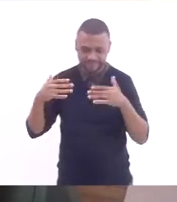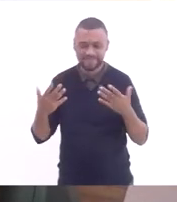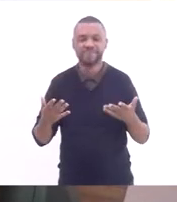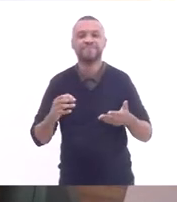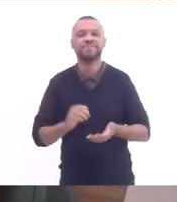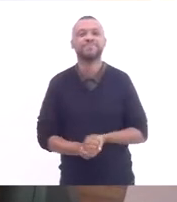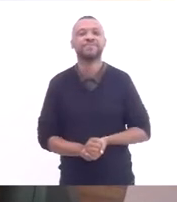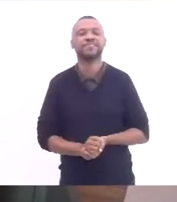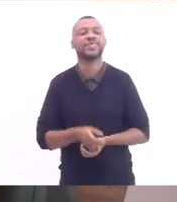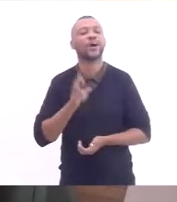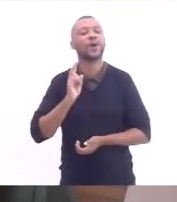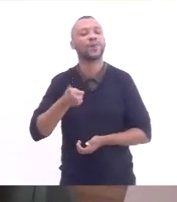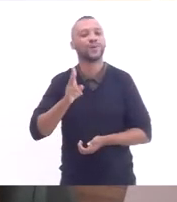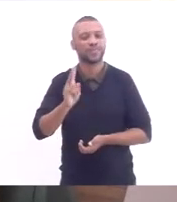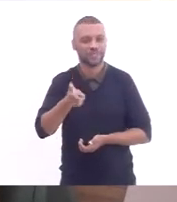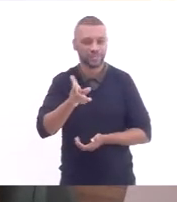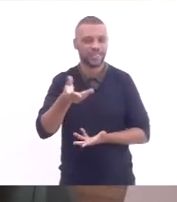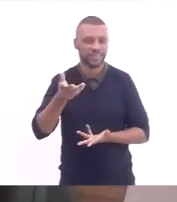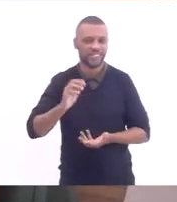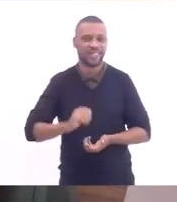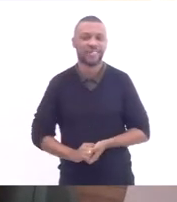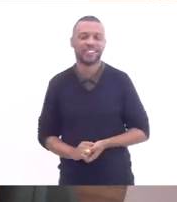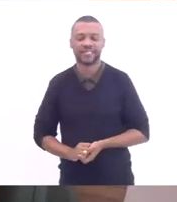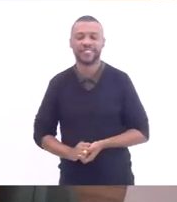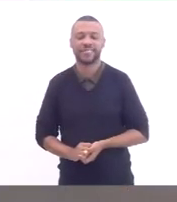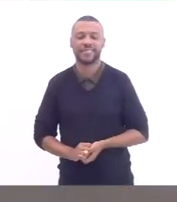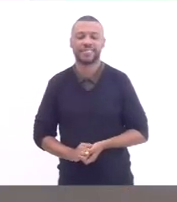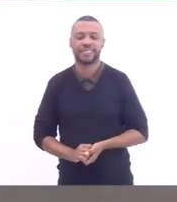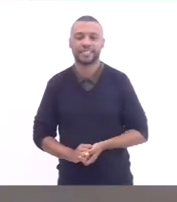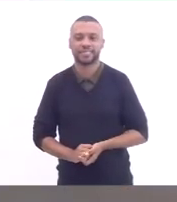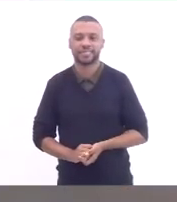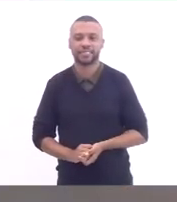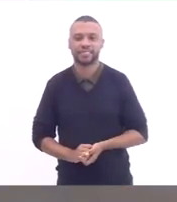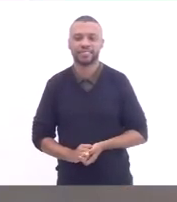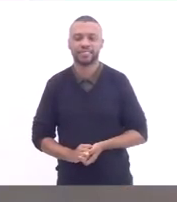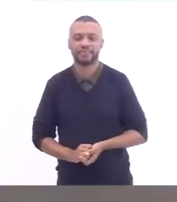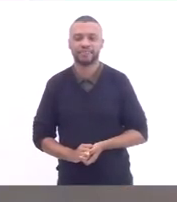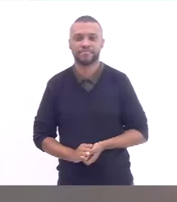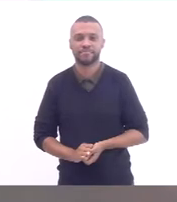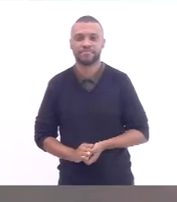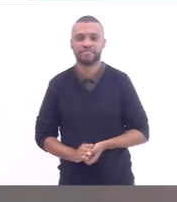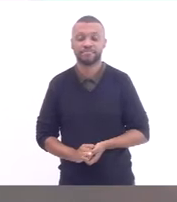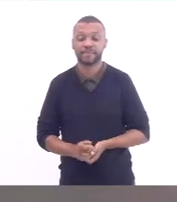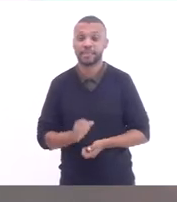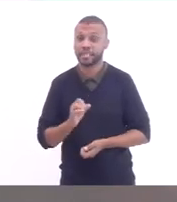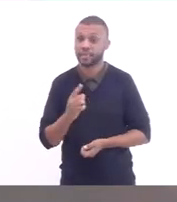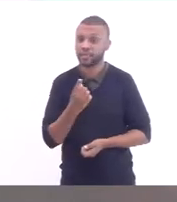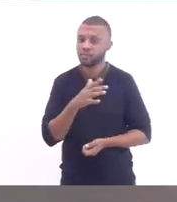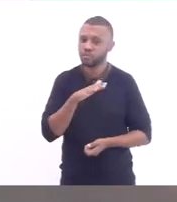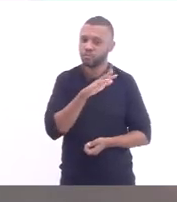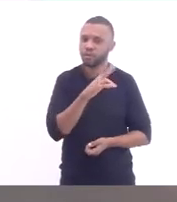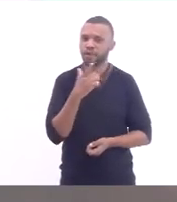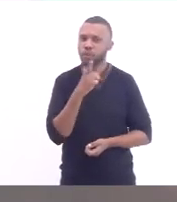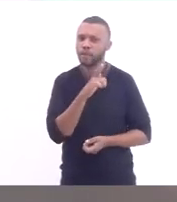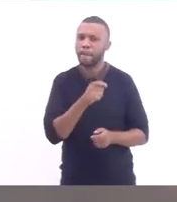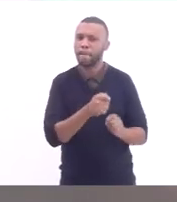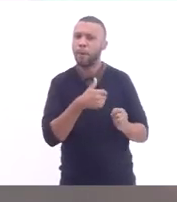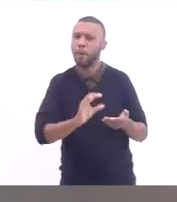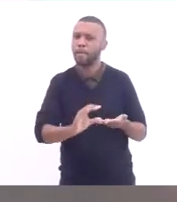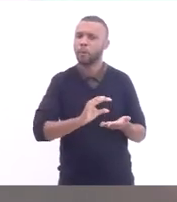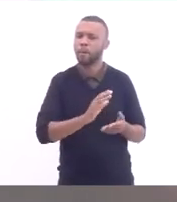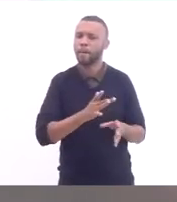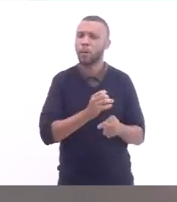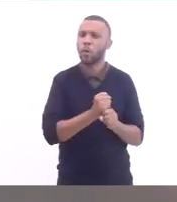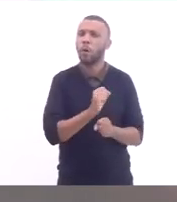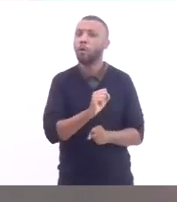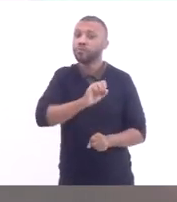mas continuando. Se de um lado nós vamos arrecadar uns 8 bilhões de reais a